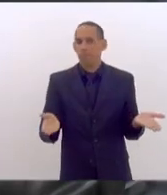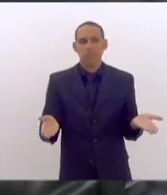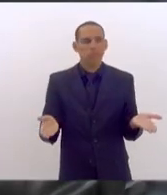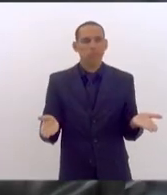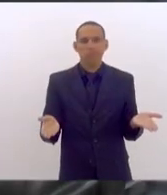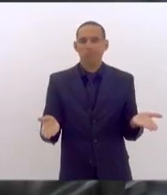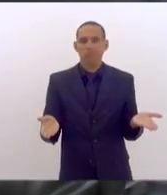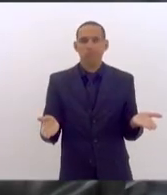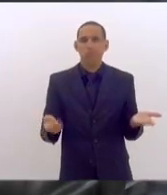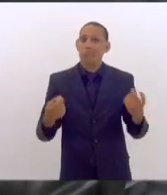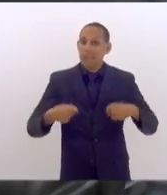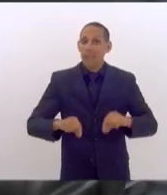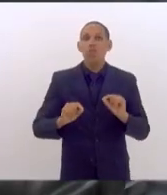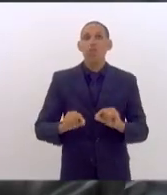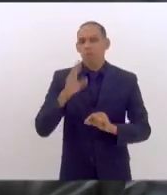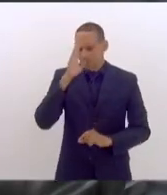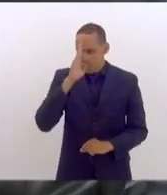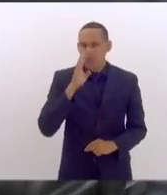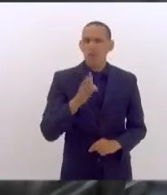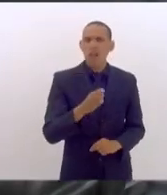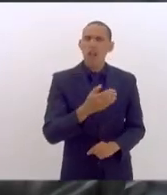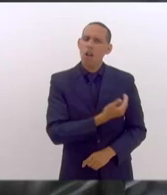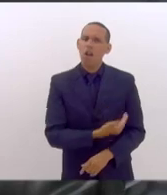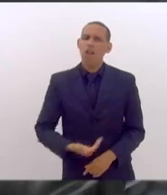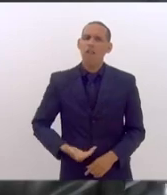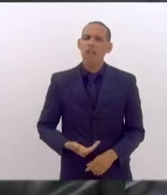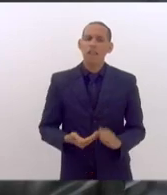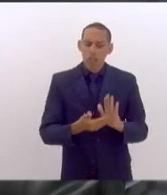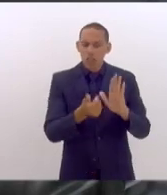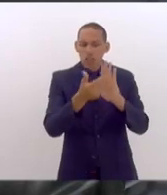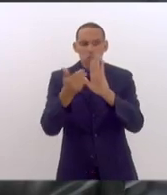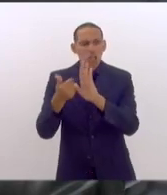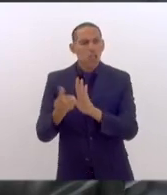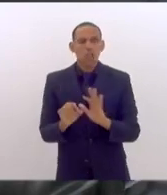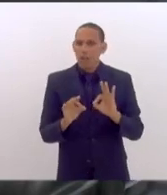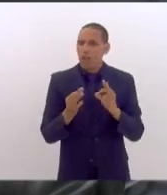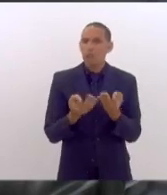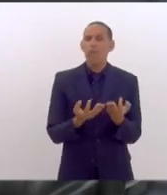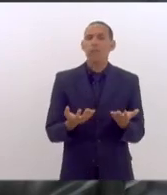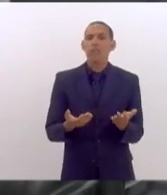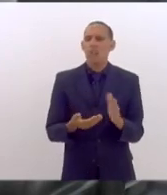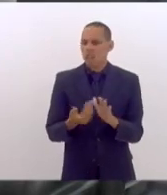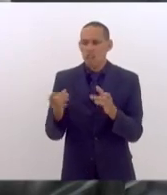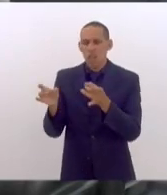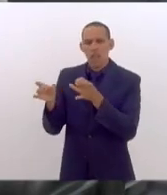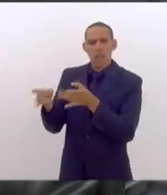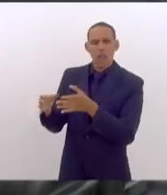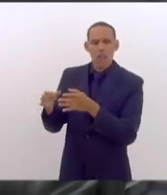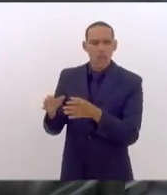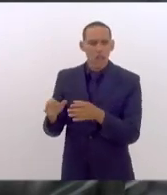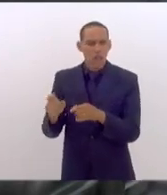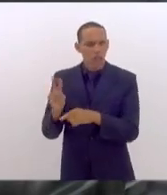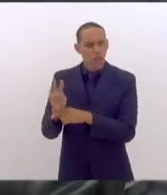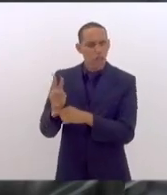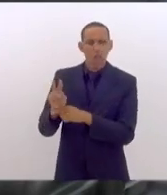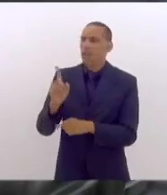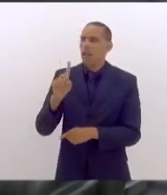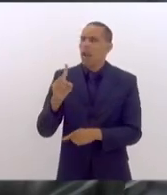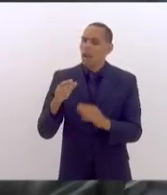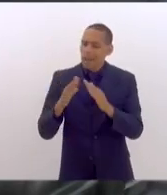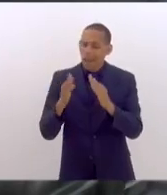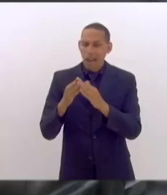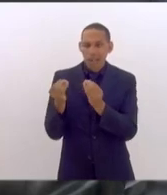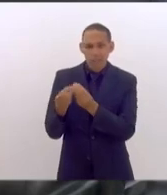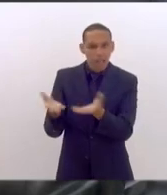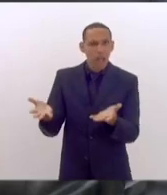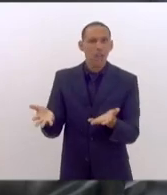taxativo em relação do estado que apresente um cronograma para retirada dessas famílias Mas não é para retirar para botar em abril não dá condições dignas